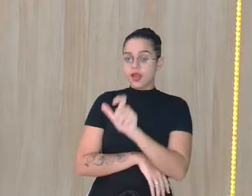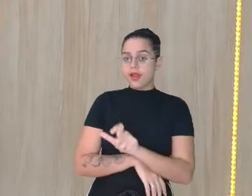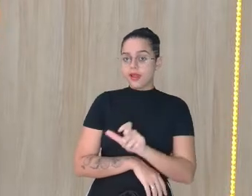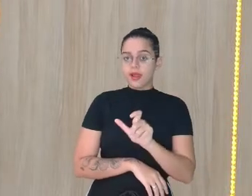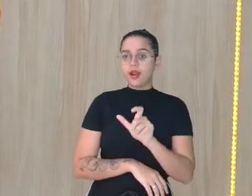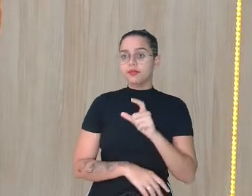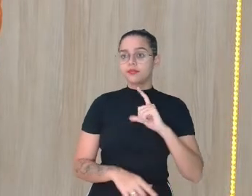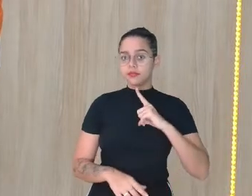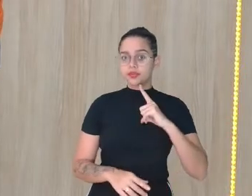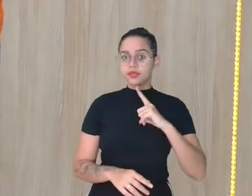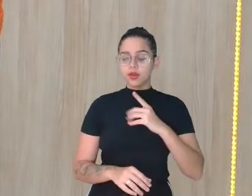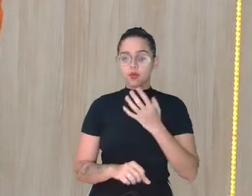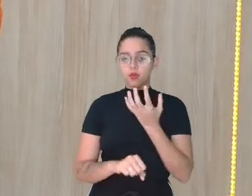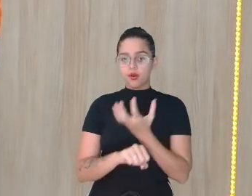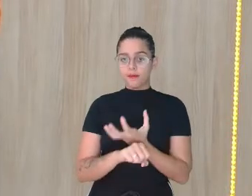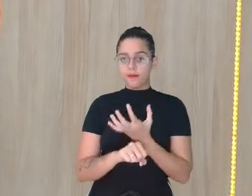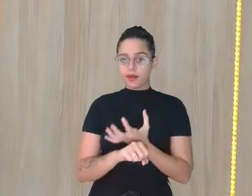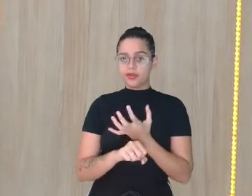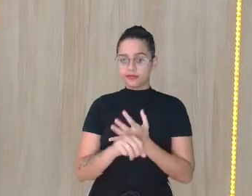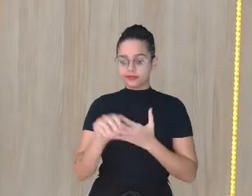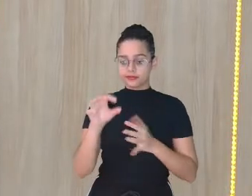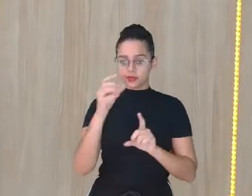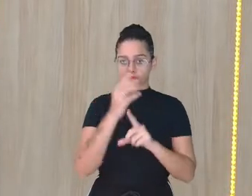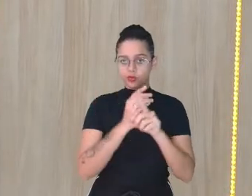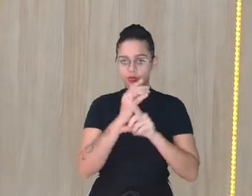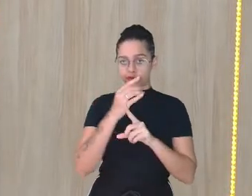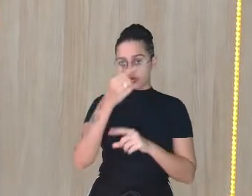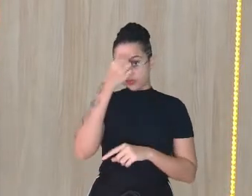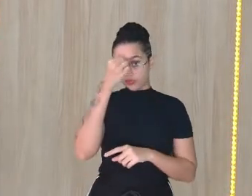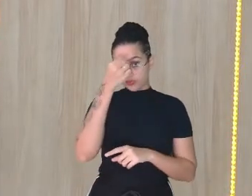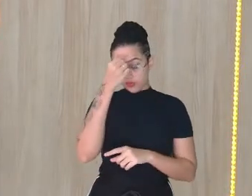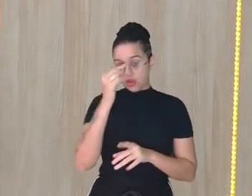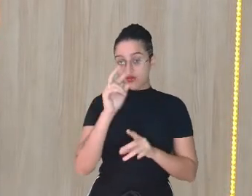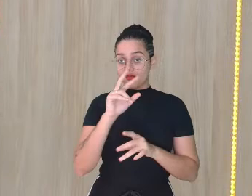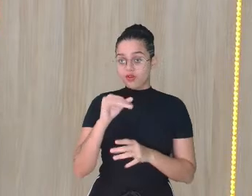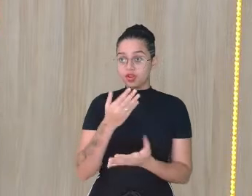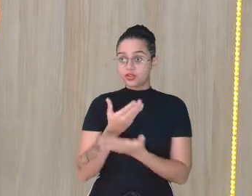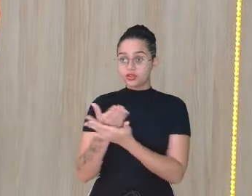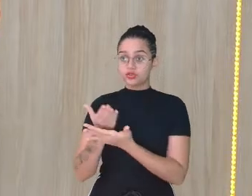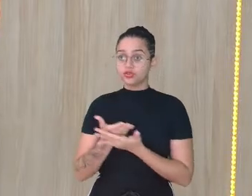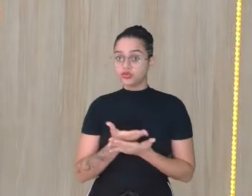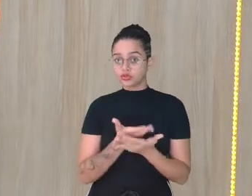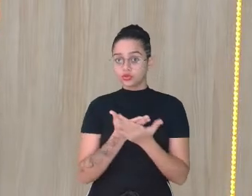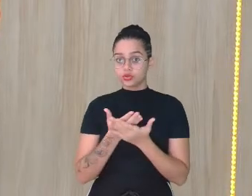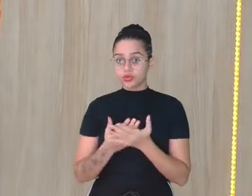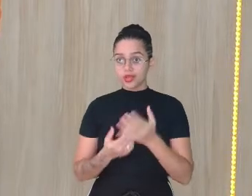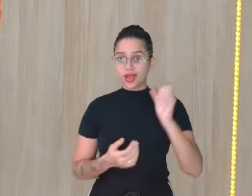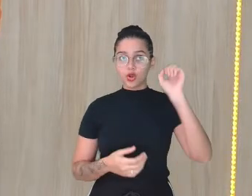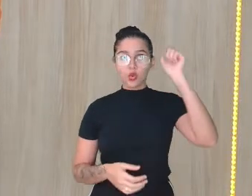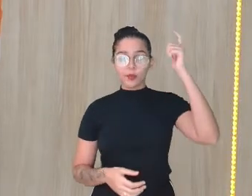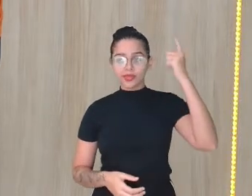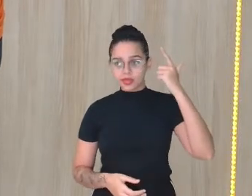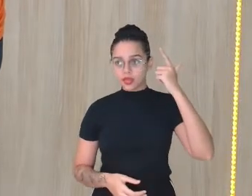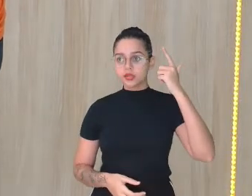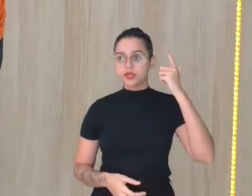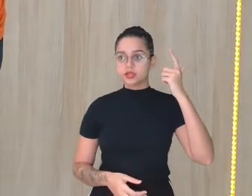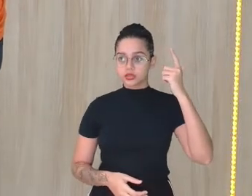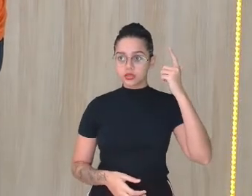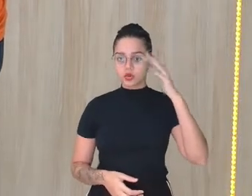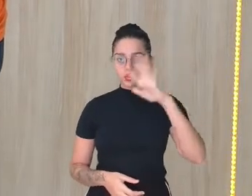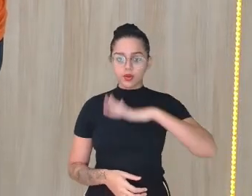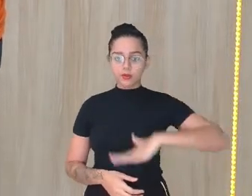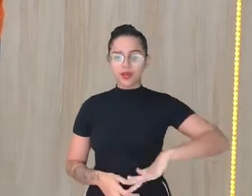uma disciplina aonde ele vai estudar a iluminação